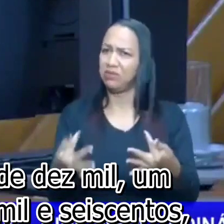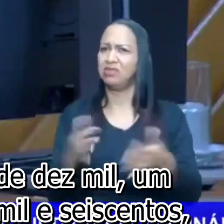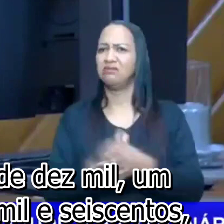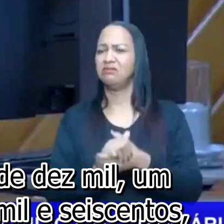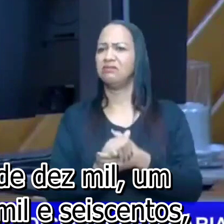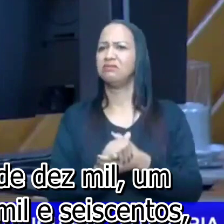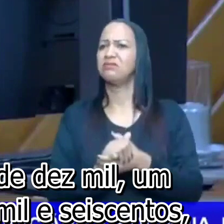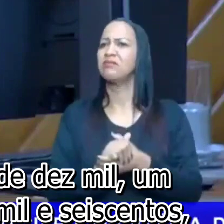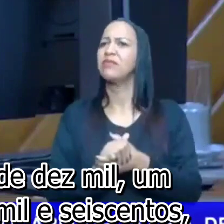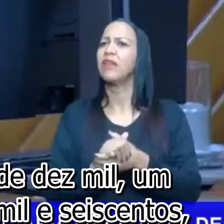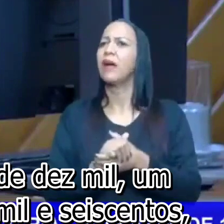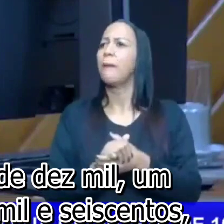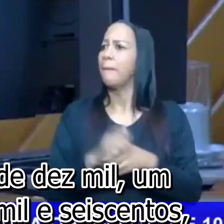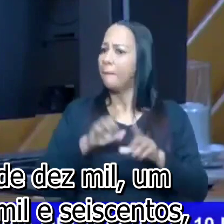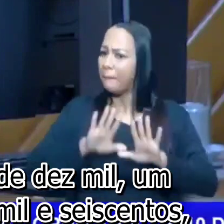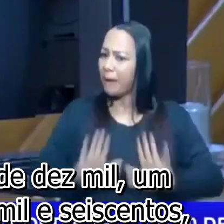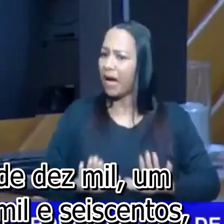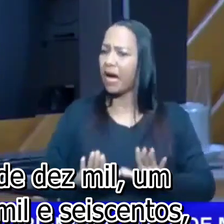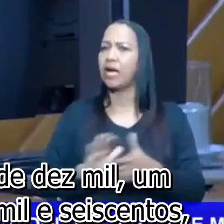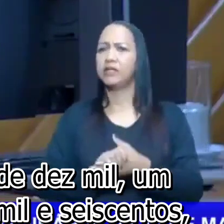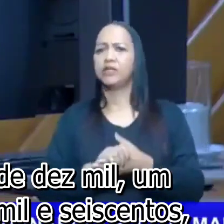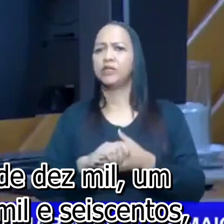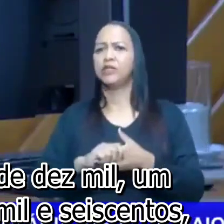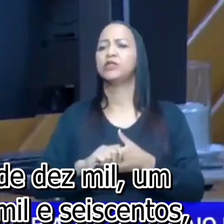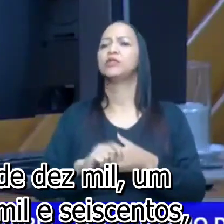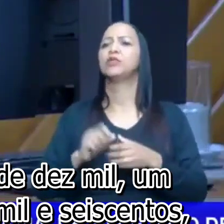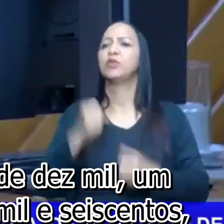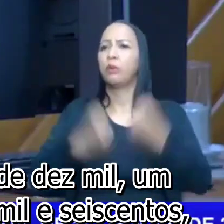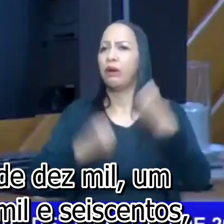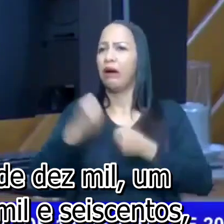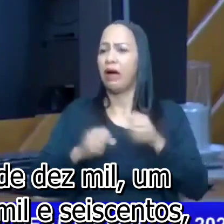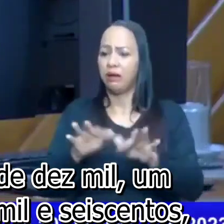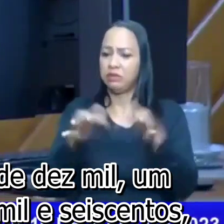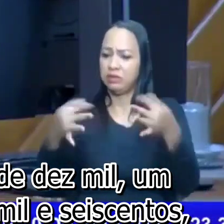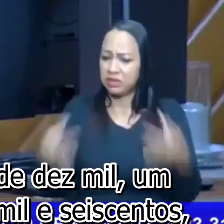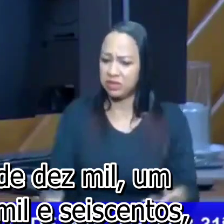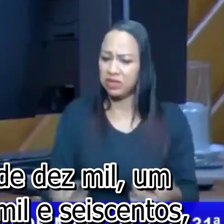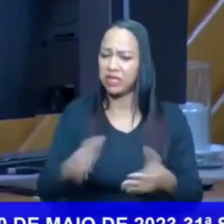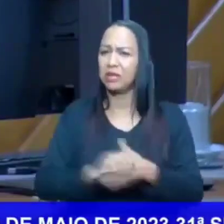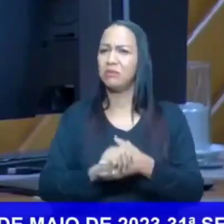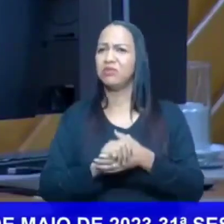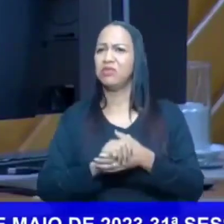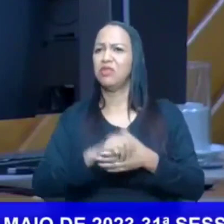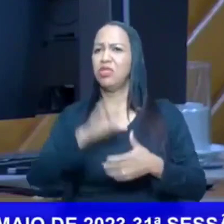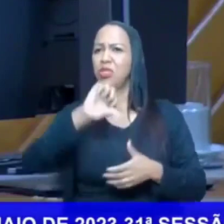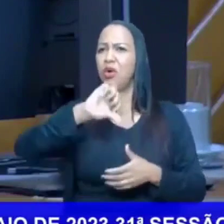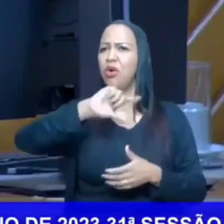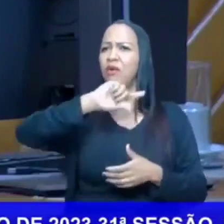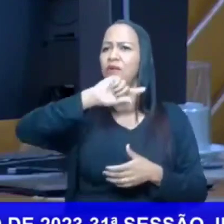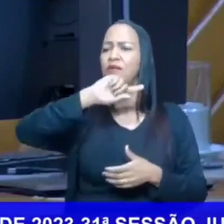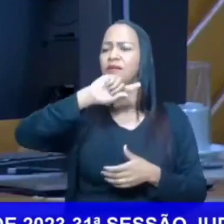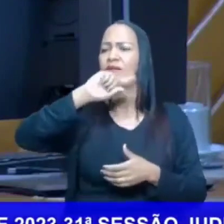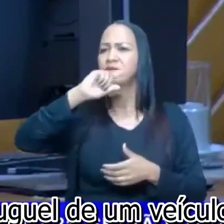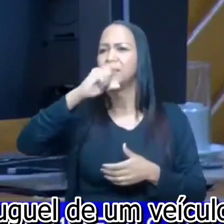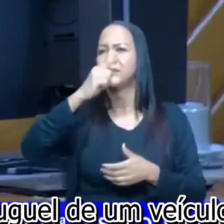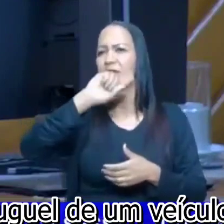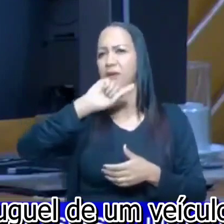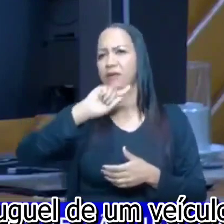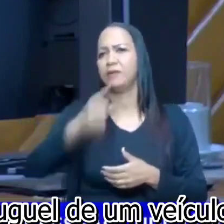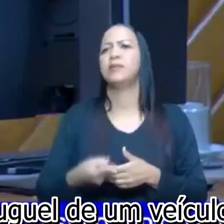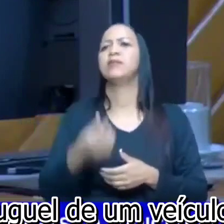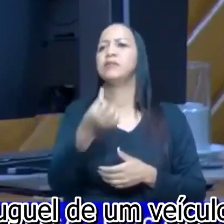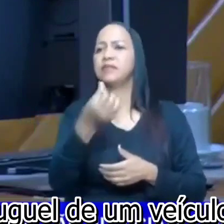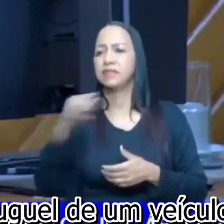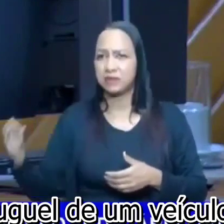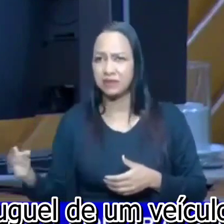foram locados por menos de 10 mil, um cerca de R$ 8.032 e o outro R$ 9.600. E essa